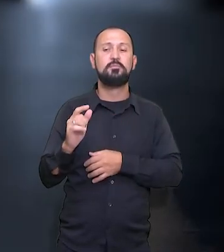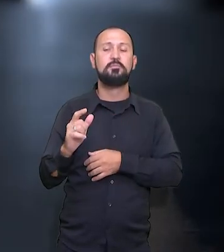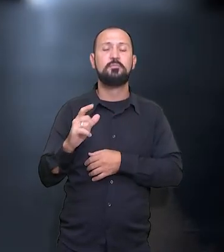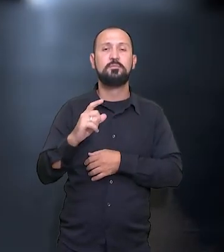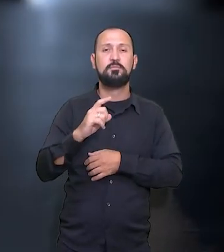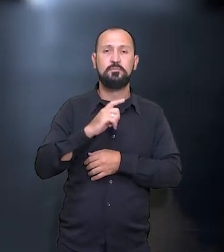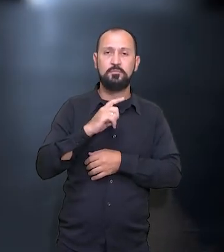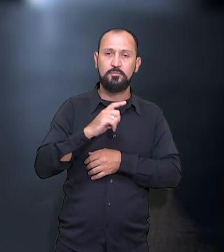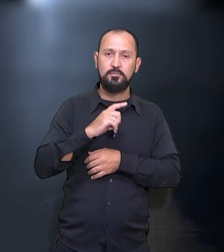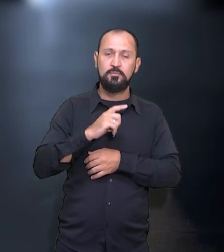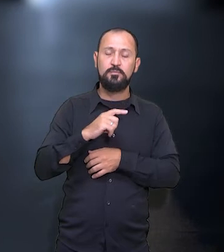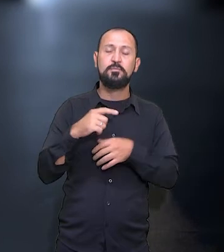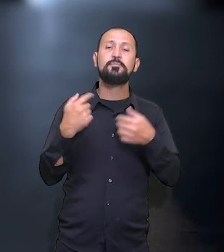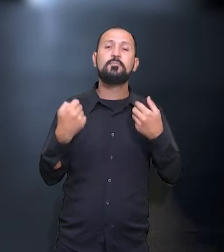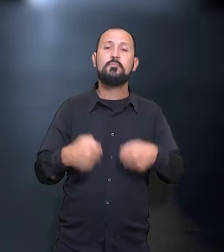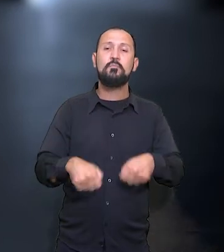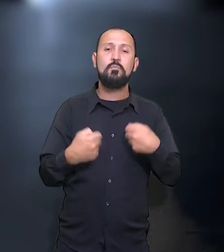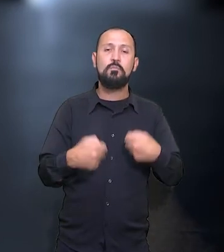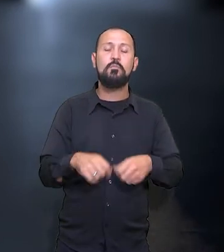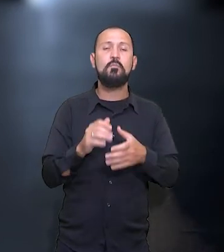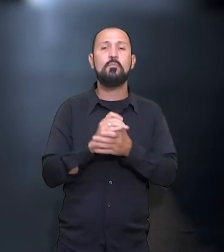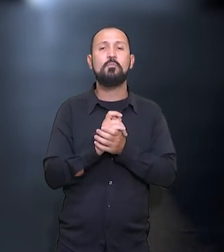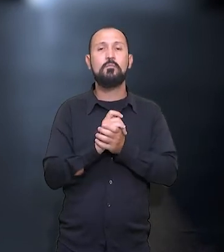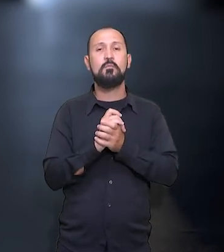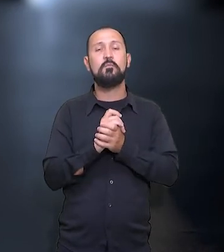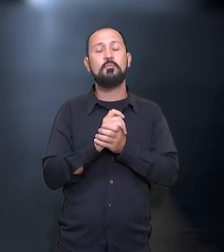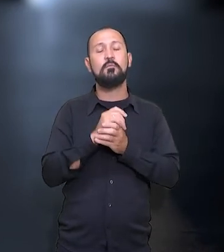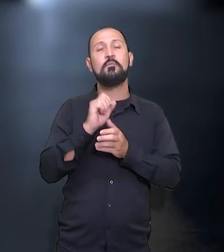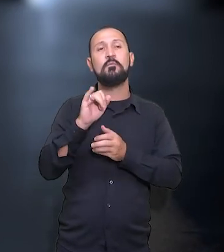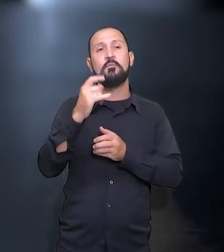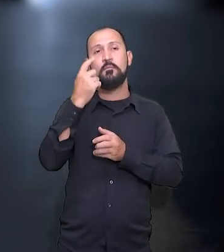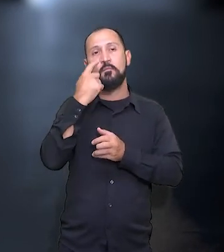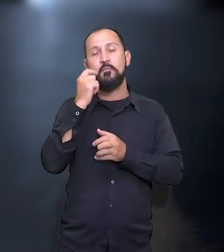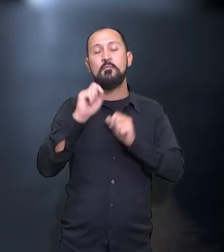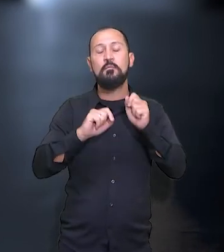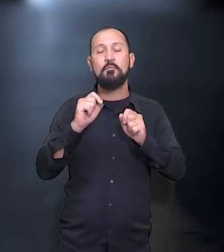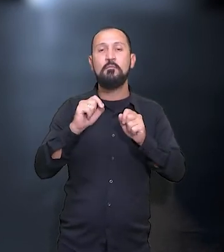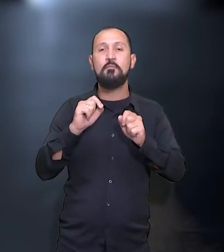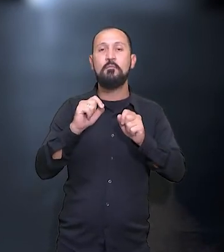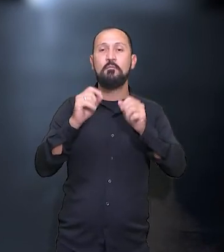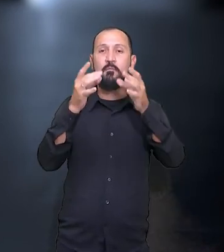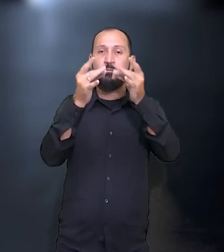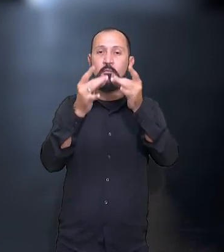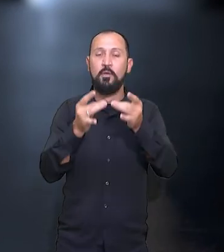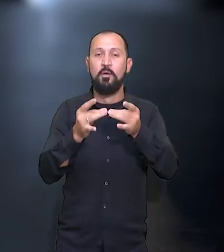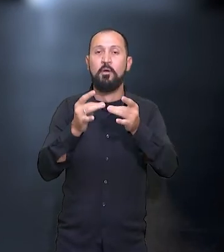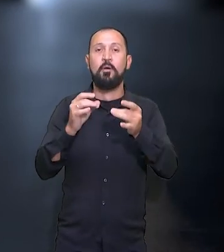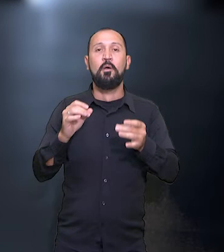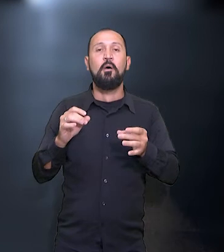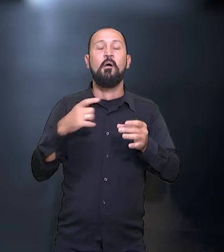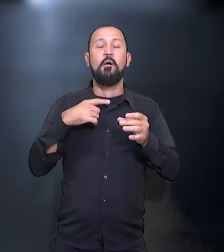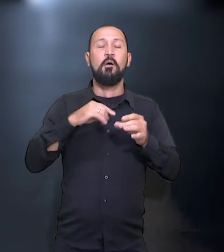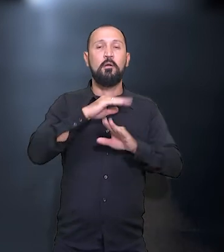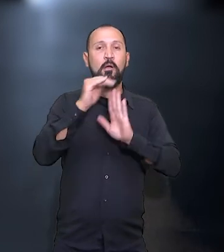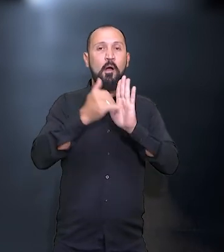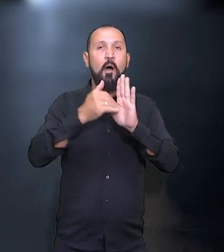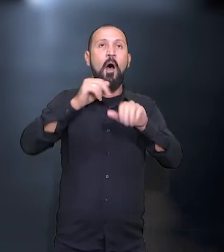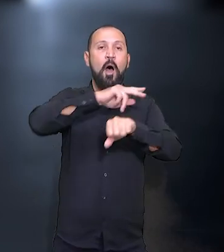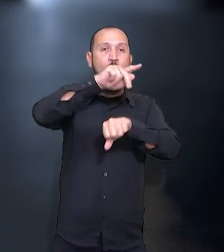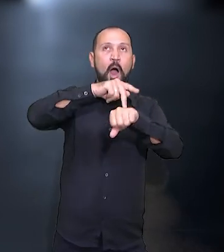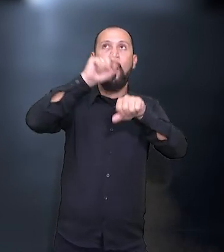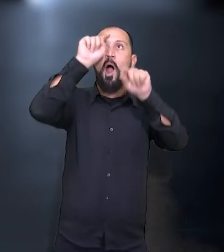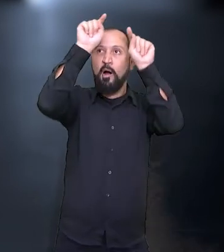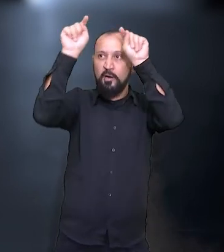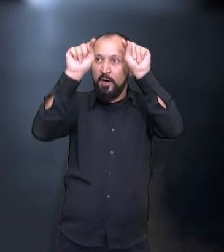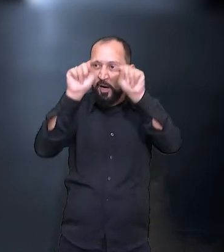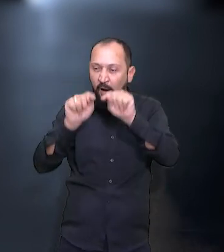ele tem uma necessidade que vai ser de ter um mecanismo importante para que ele funcione bem em todo o